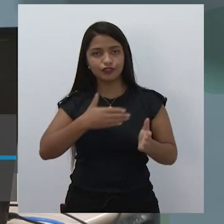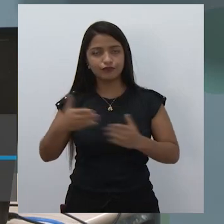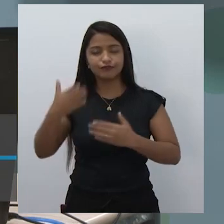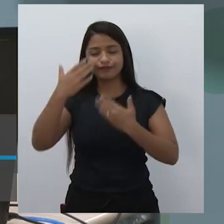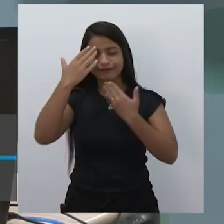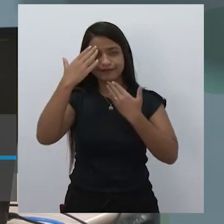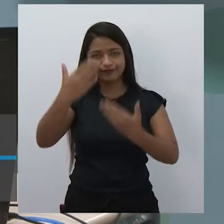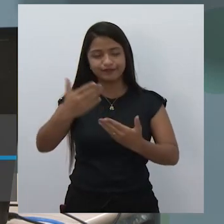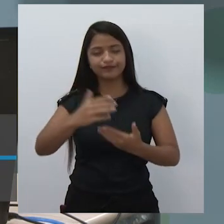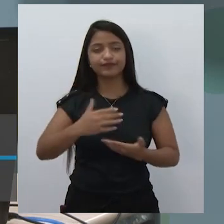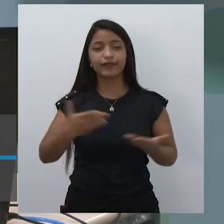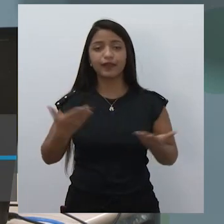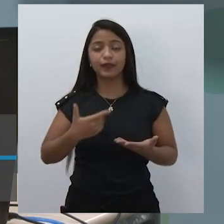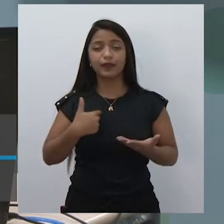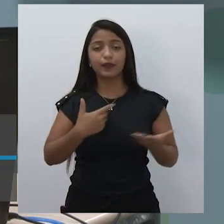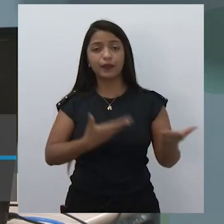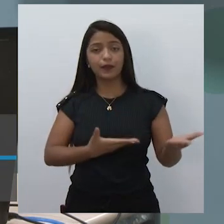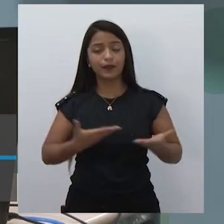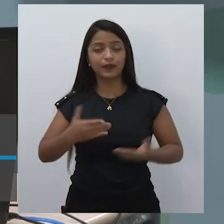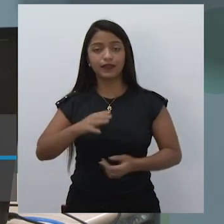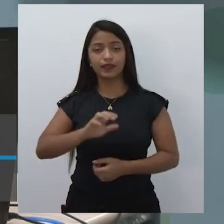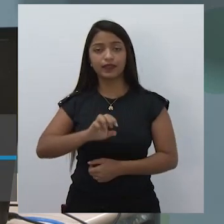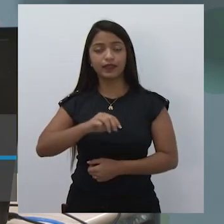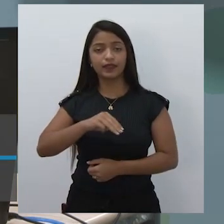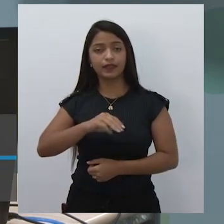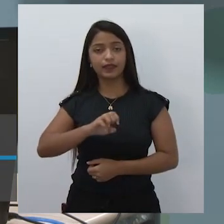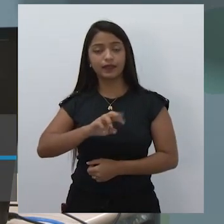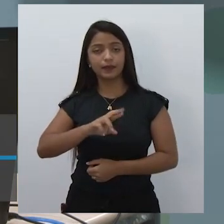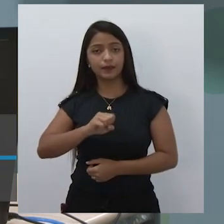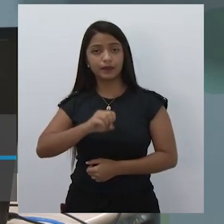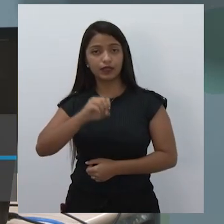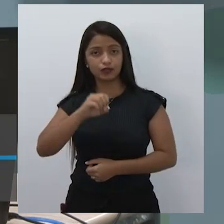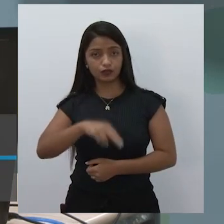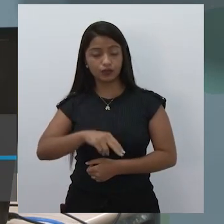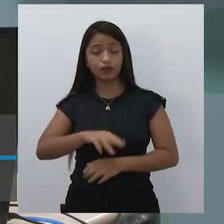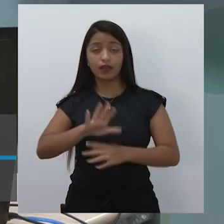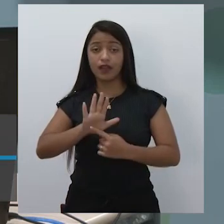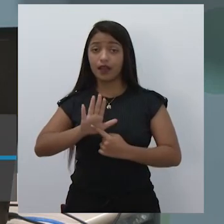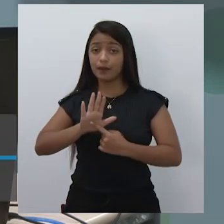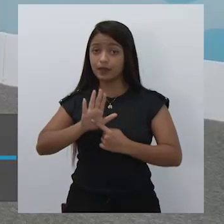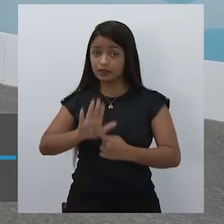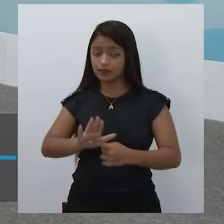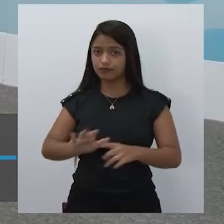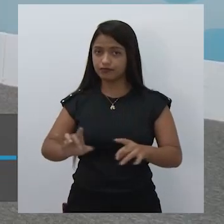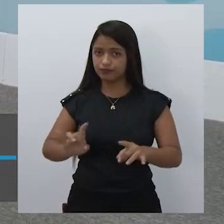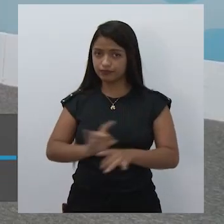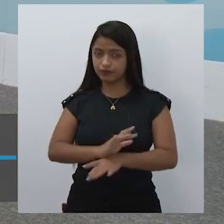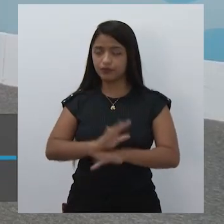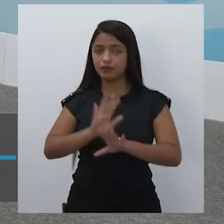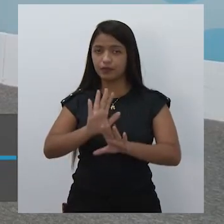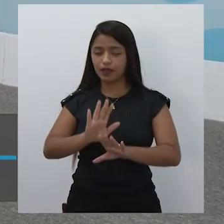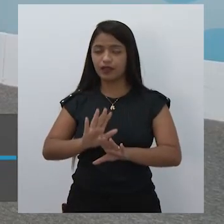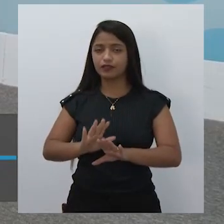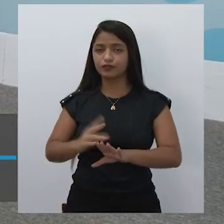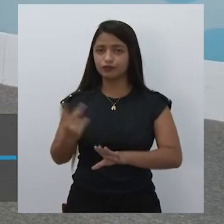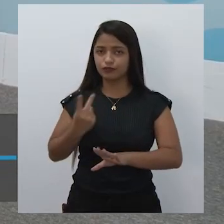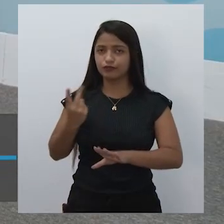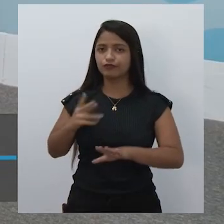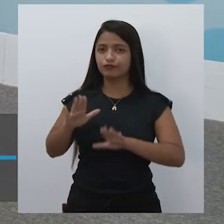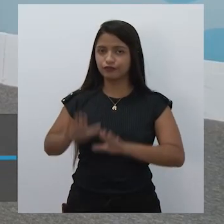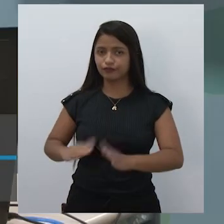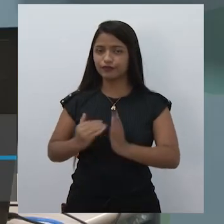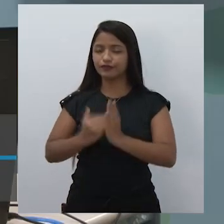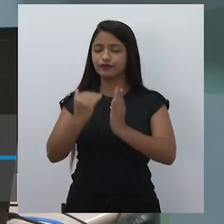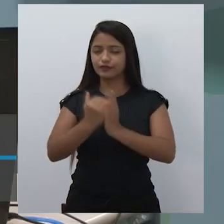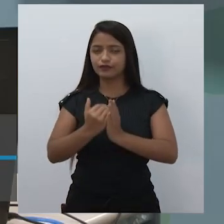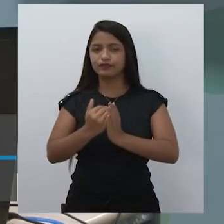né, passo a palavra para o Emerson, falando que assim, eu encerro a apresentação, mas a gente está aqui ainda para falar um pouco sobre a participação